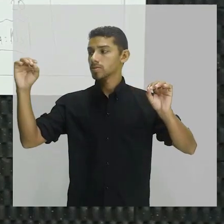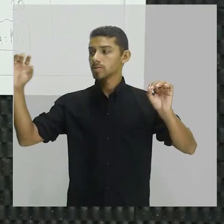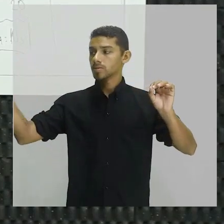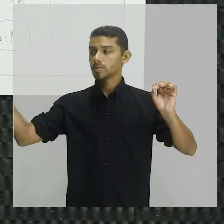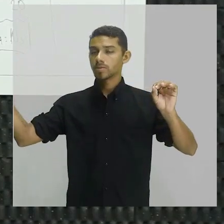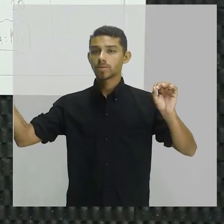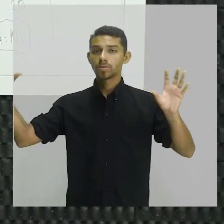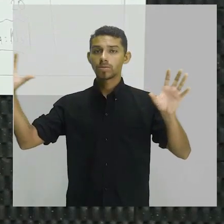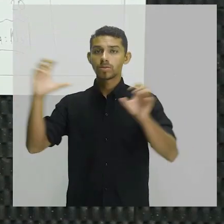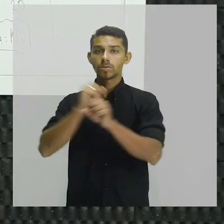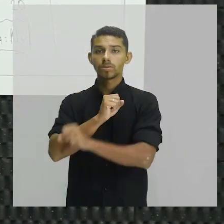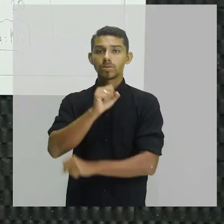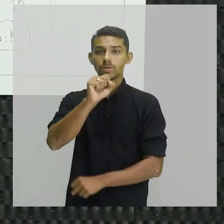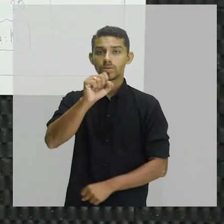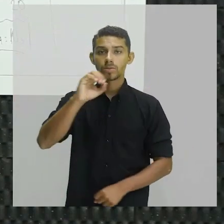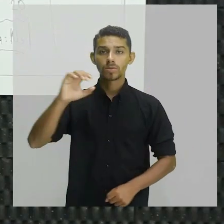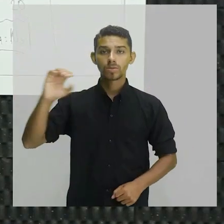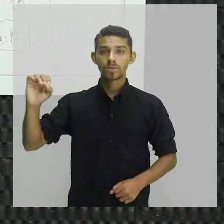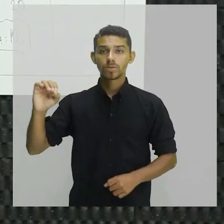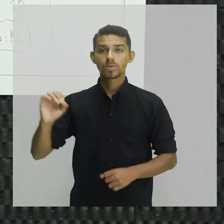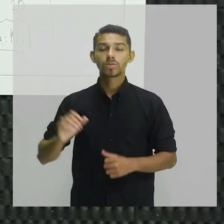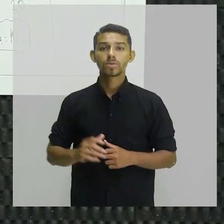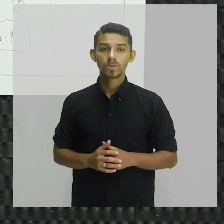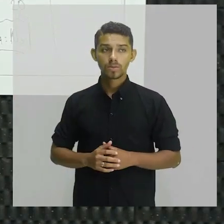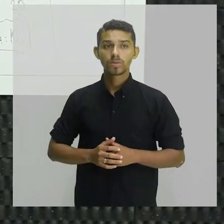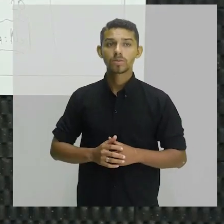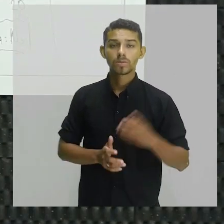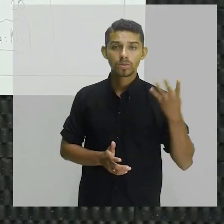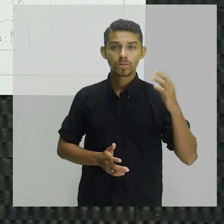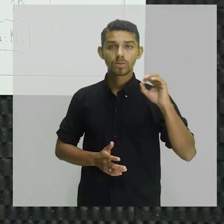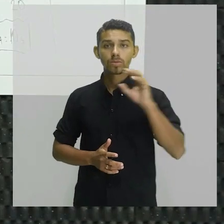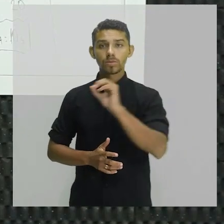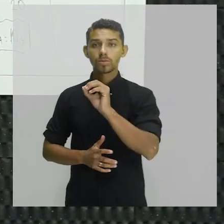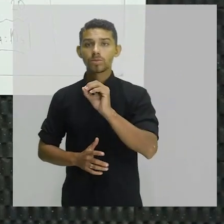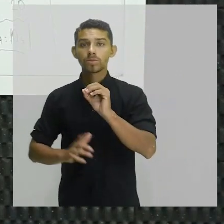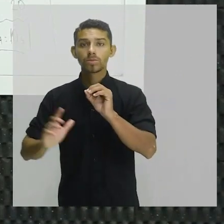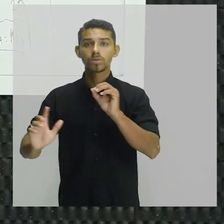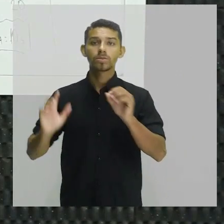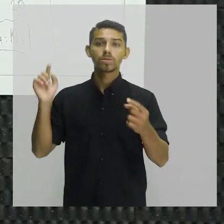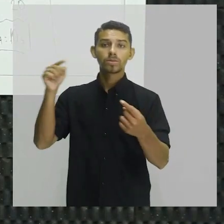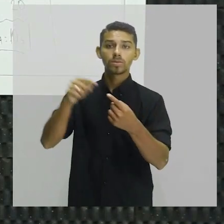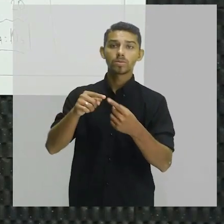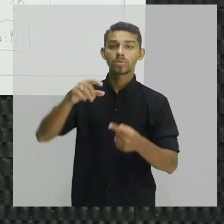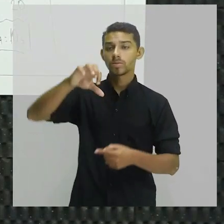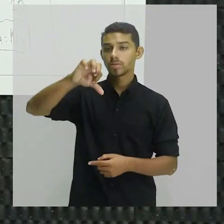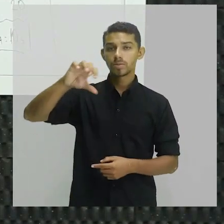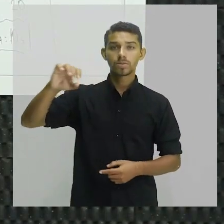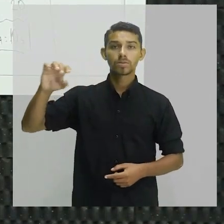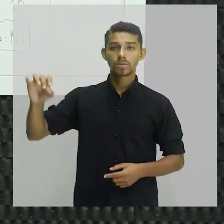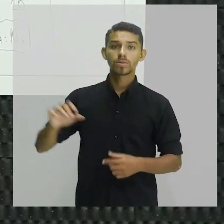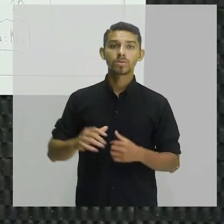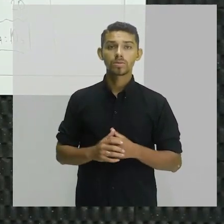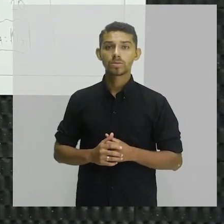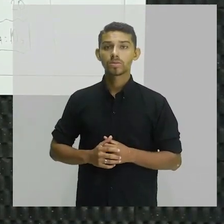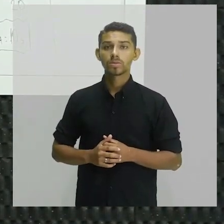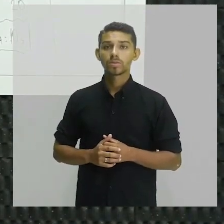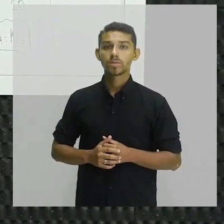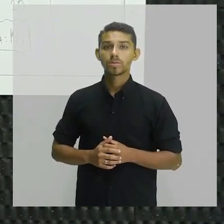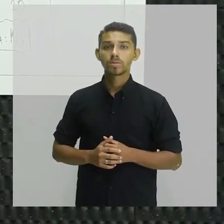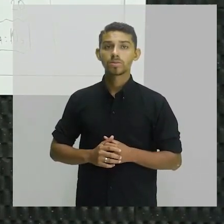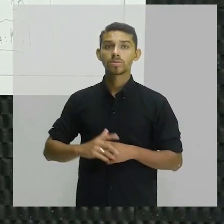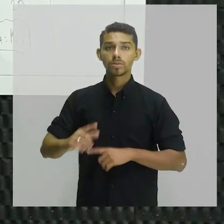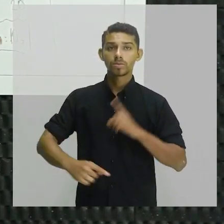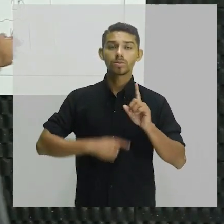Certo? É o seguinte, dos 400 a gente soma, né? No caso, até os 800, até os 900, né? Então, vai ser mais 500